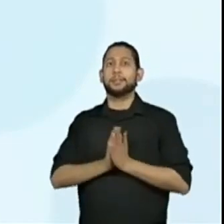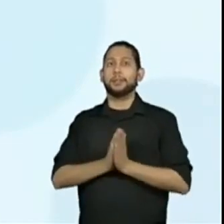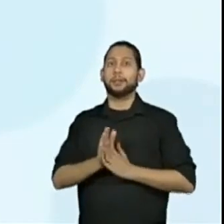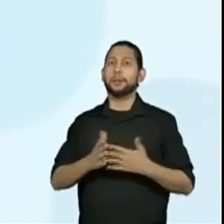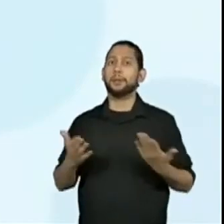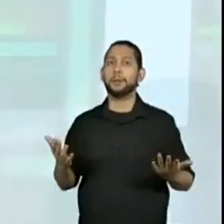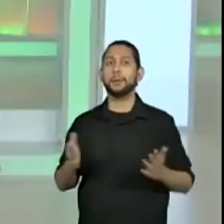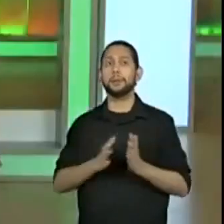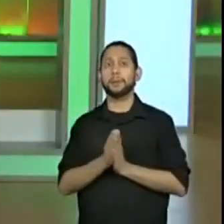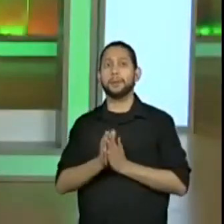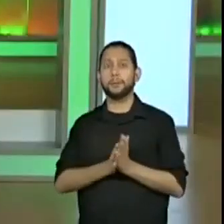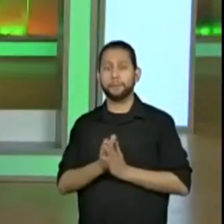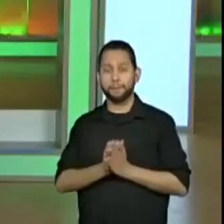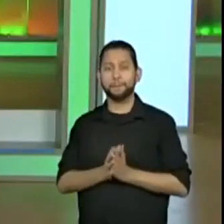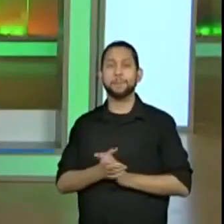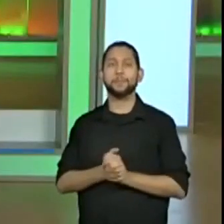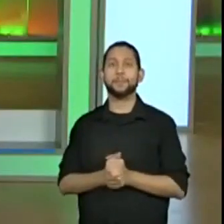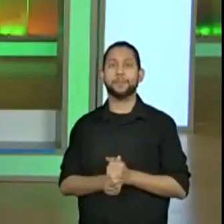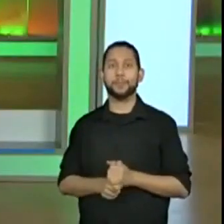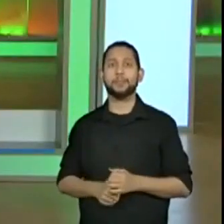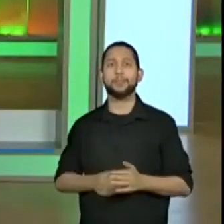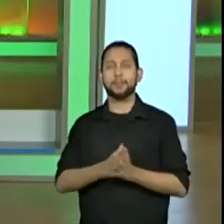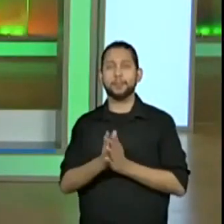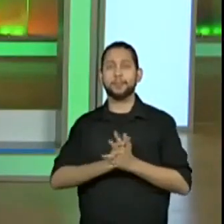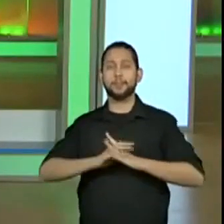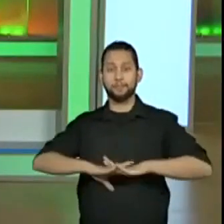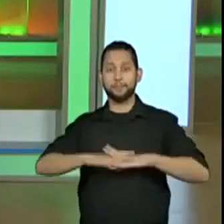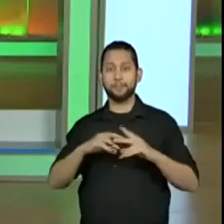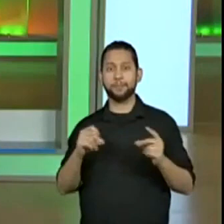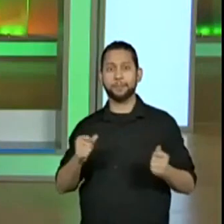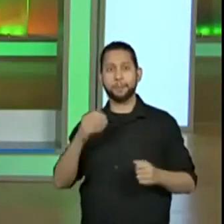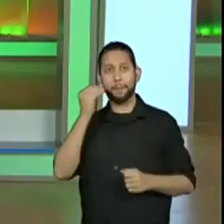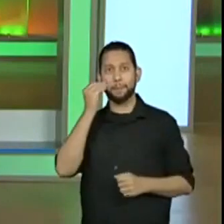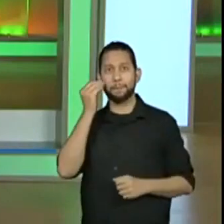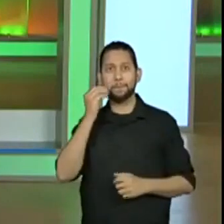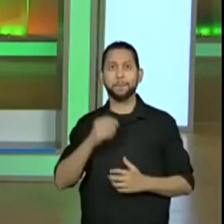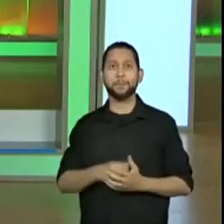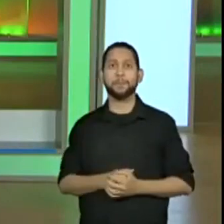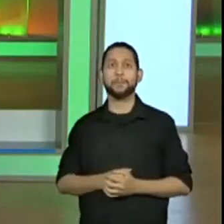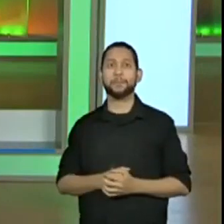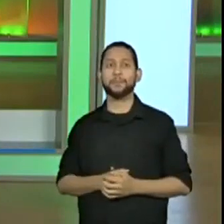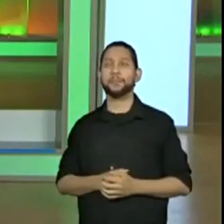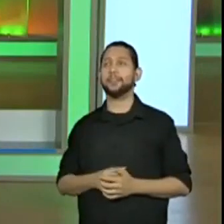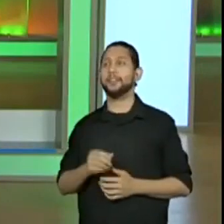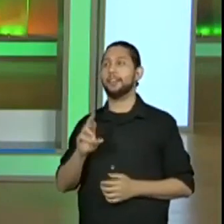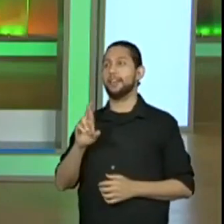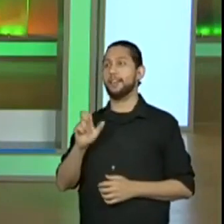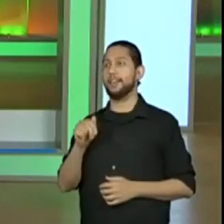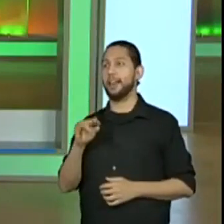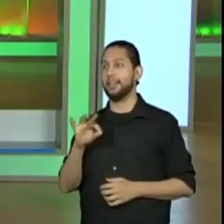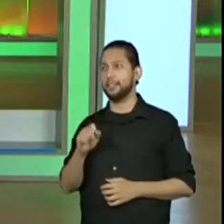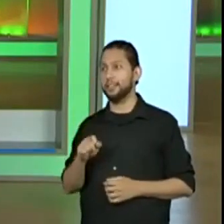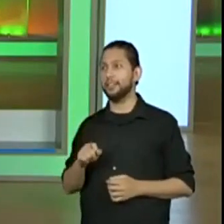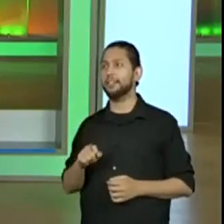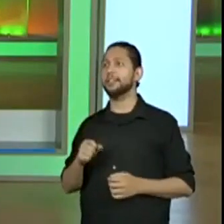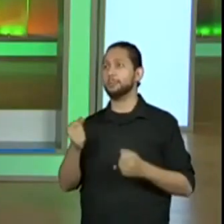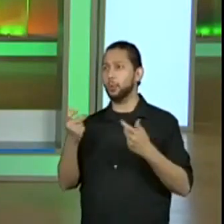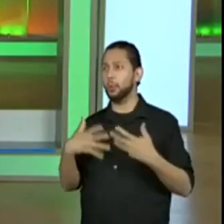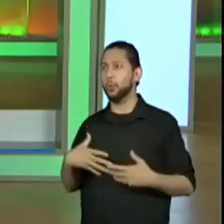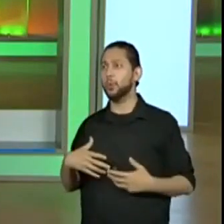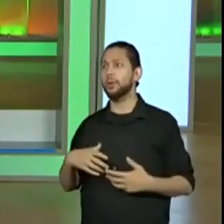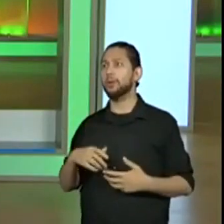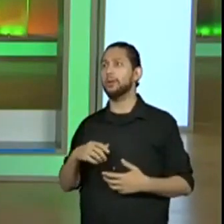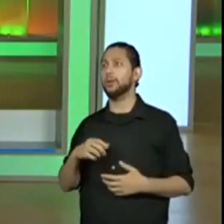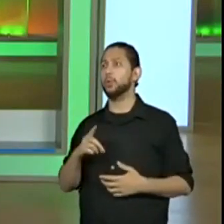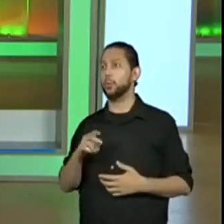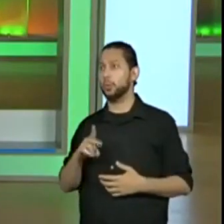Não estou gostando não, disso. Não, tudo vai dar certo no final. Vamos lá. Tudo dá certo no final. Pro Renata disse que a Maria Eduarda acertou.